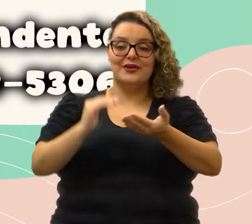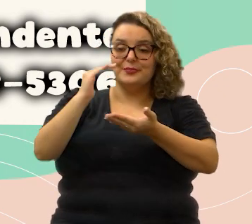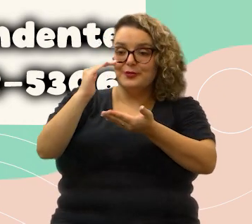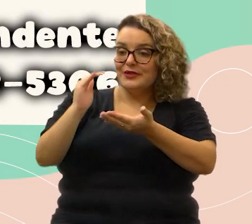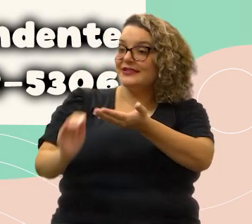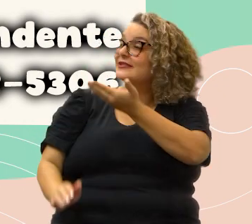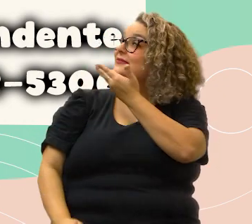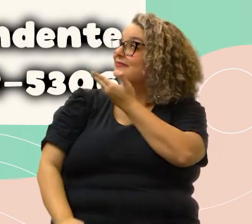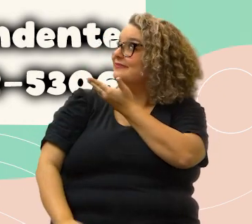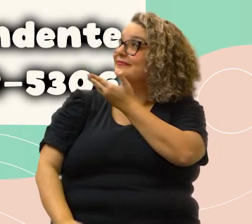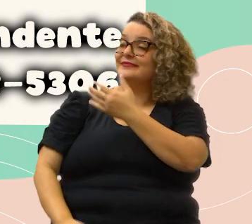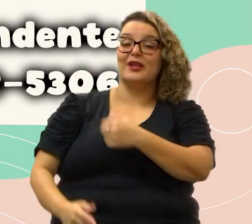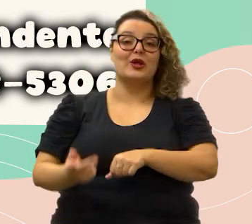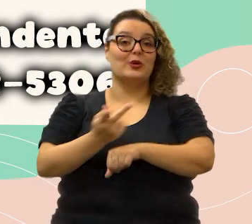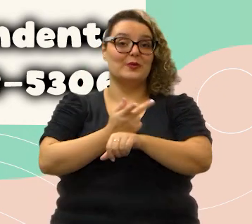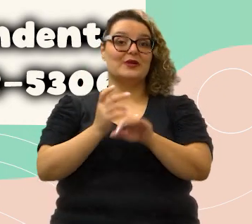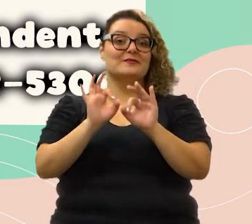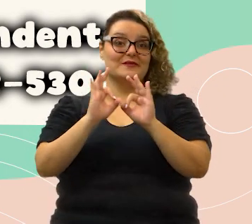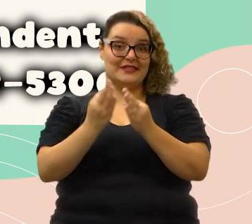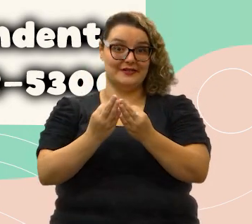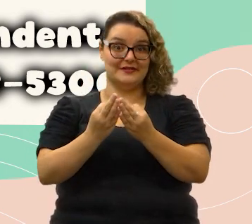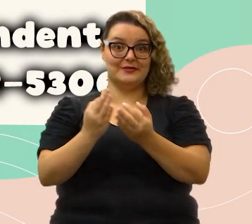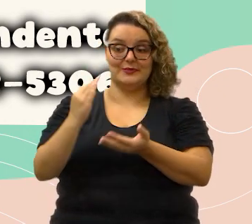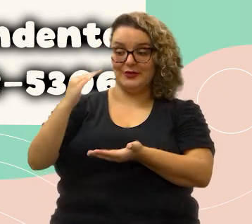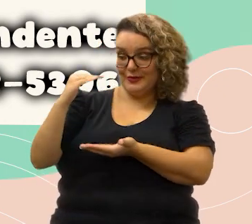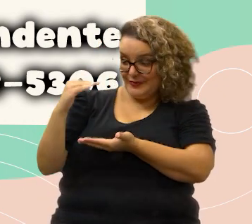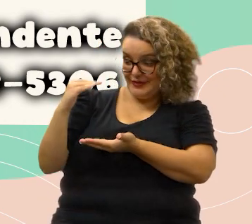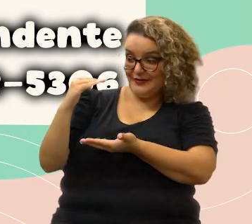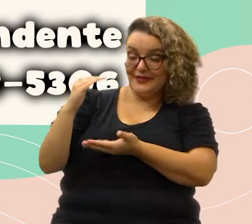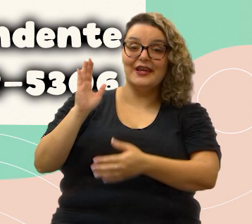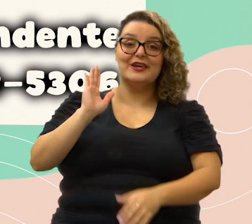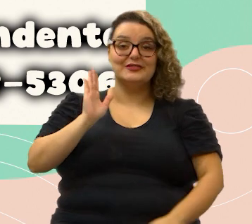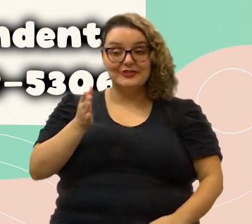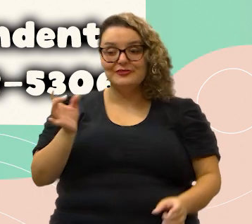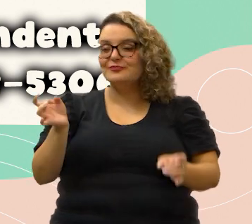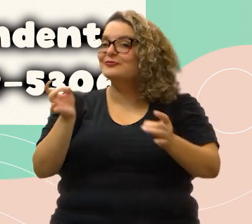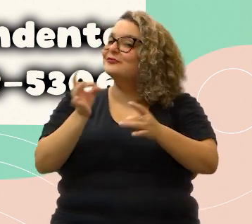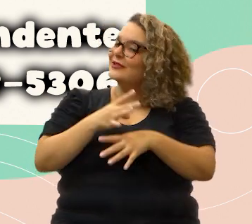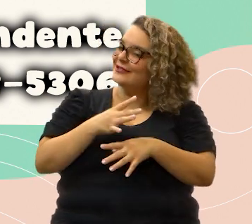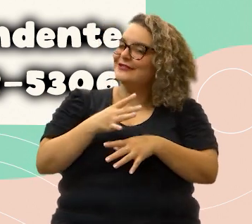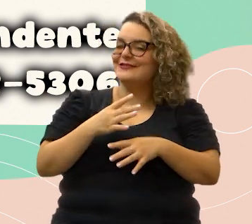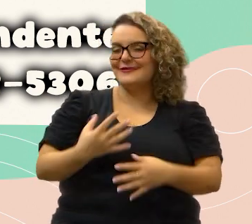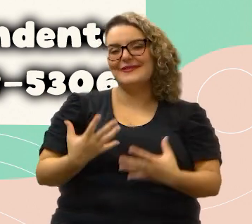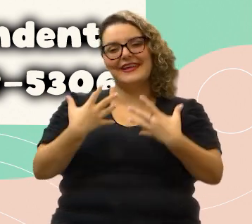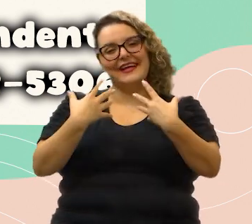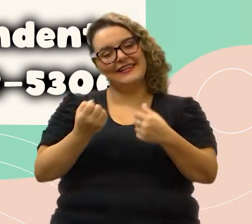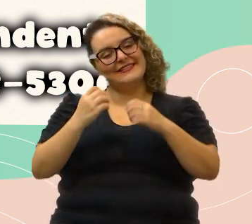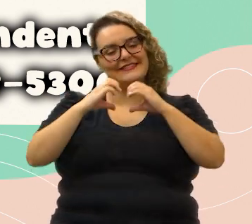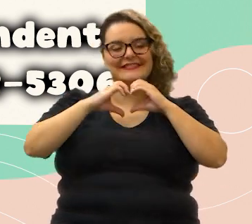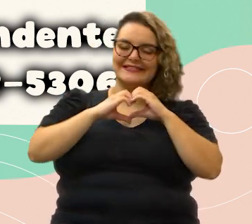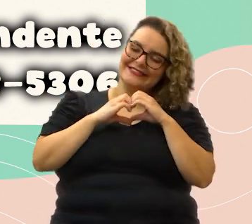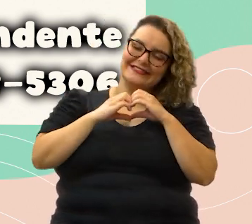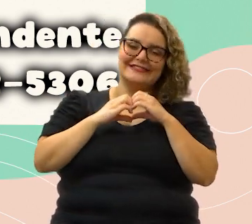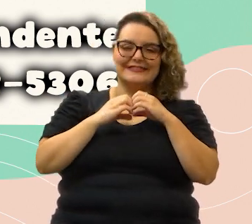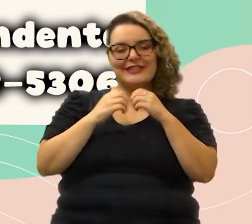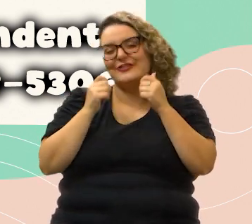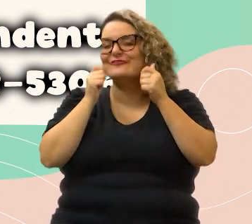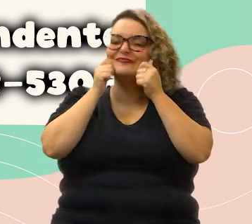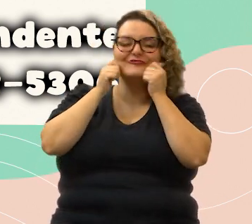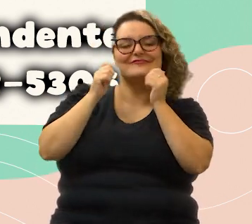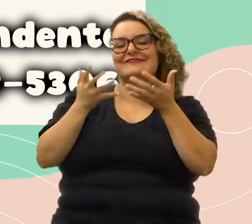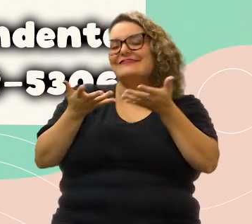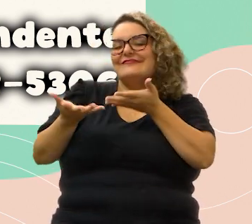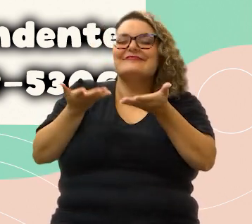filhotes estão à procura de uma família. Eles são de pequeno porte e já estão prontinhos para ganhar muito amor e vários